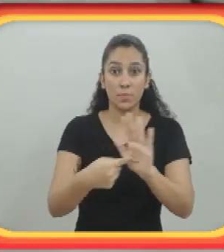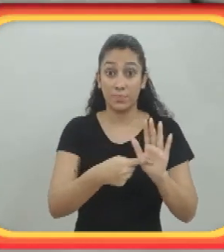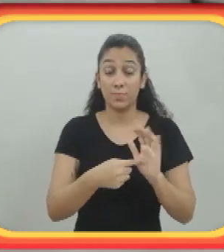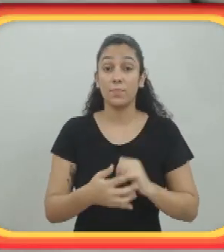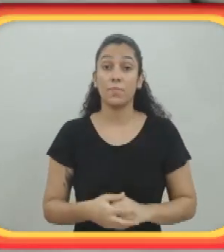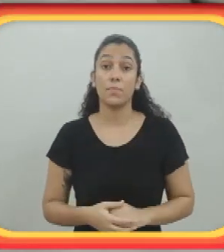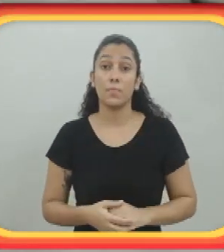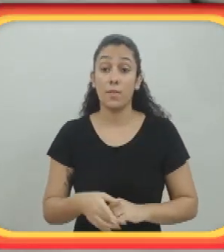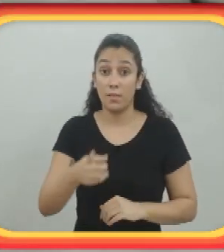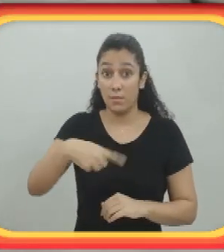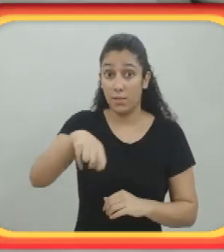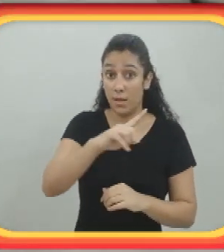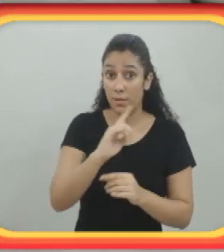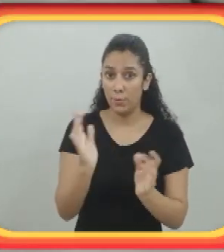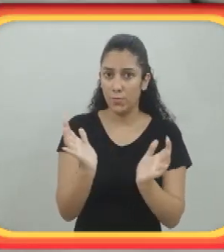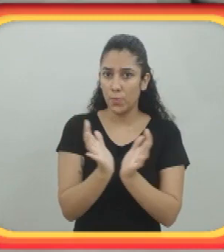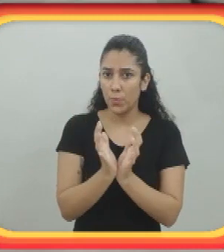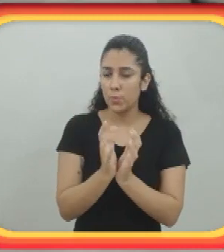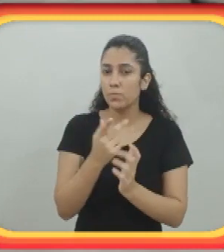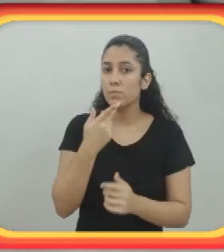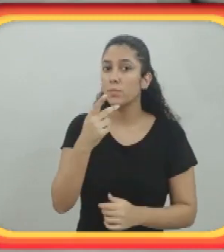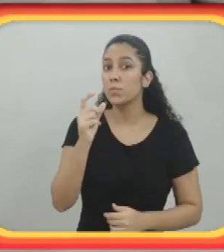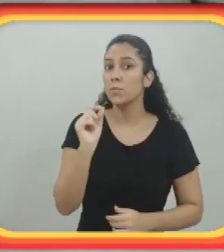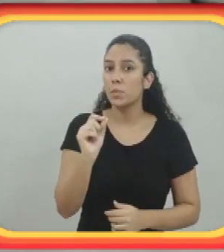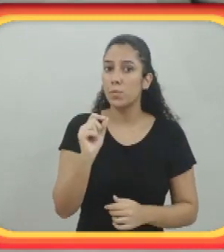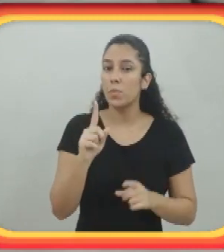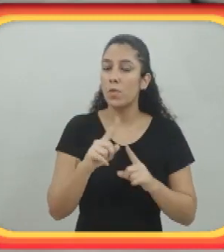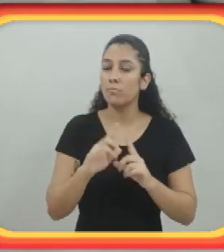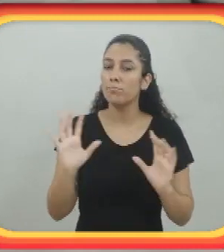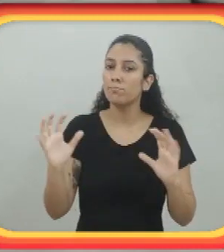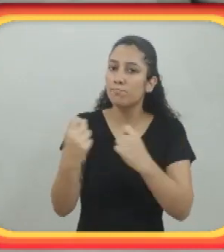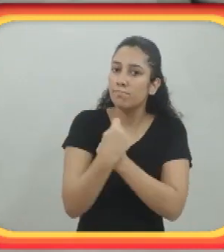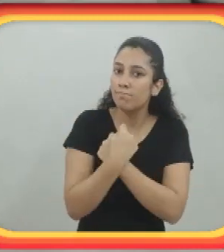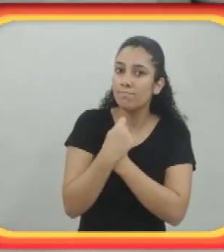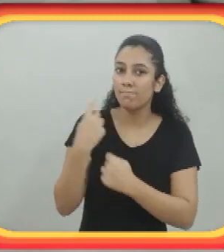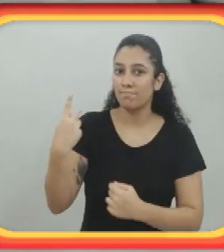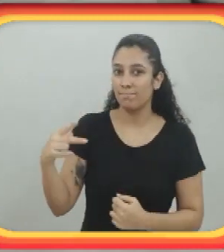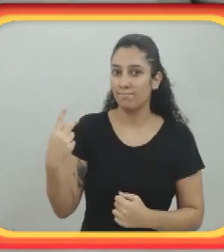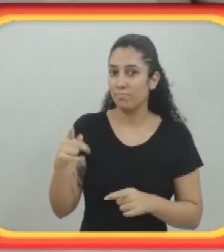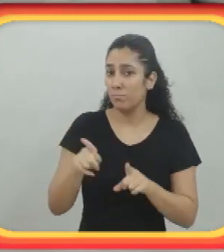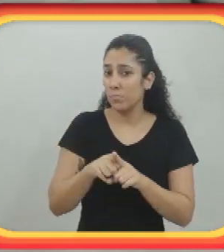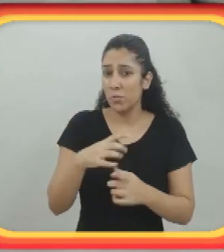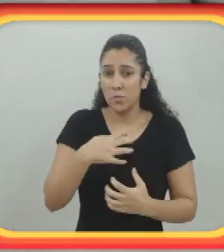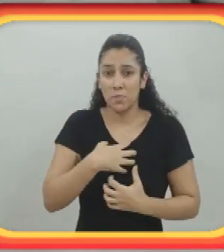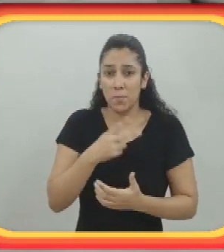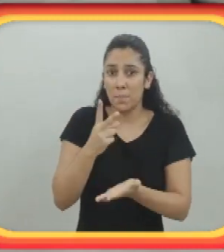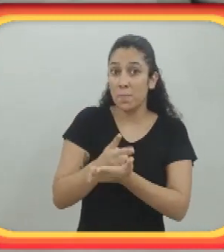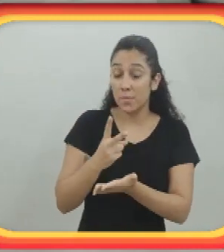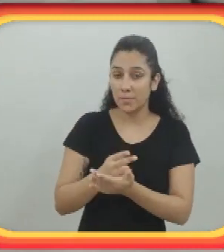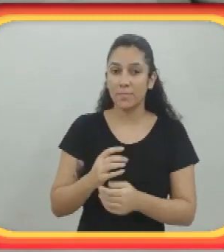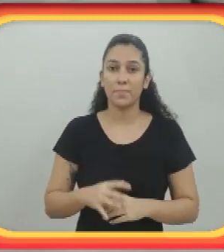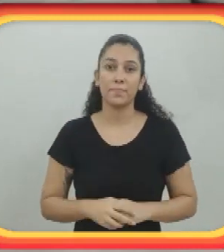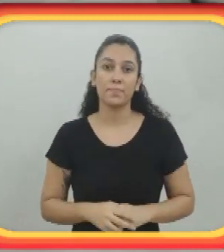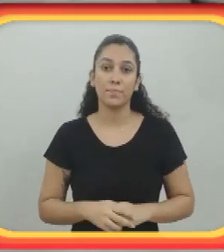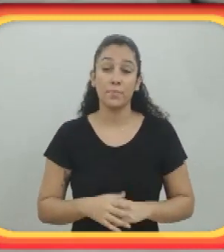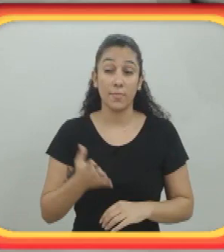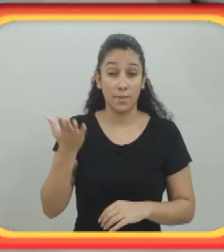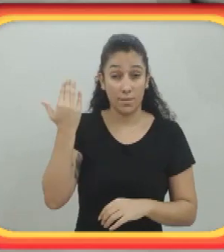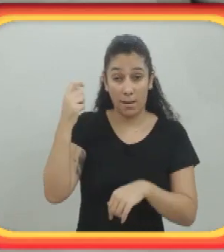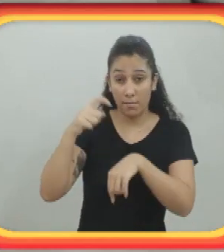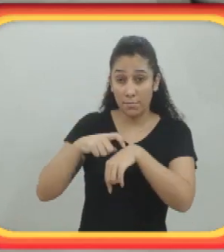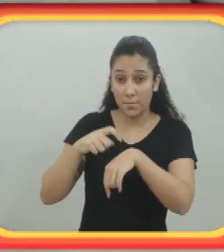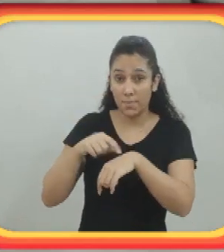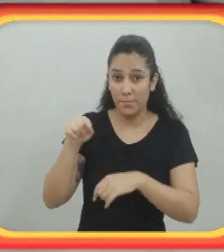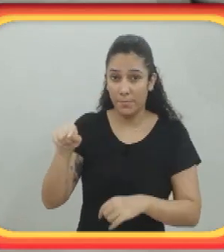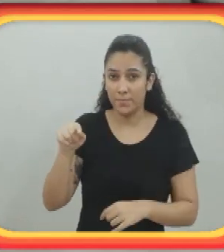começaram a caminhar. Depois da apresentação dele foi um divisor de águas, sabe? Que a turma, eu diria